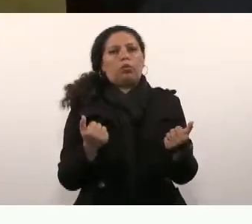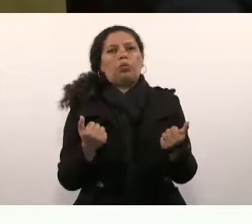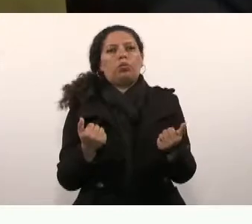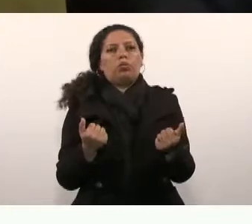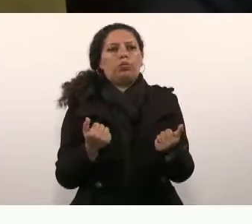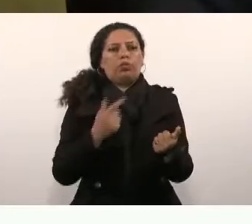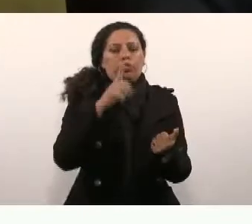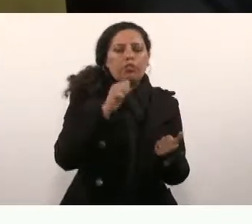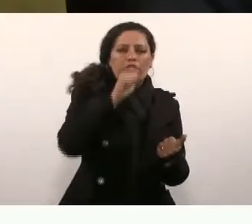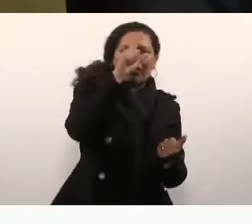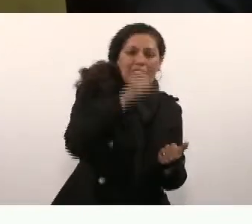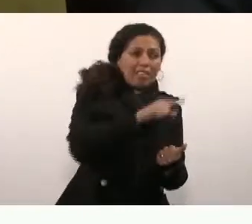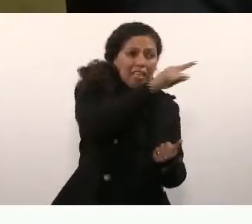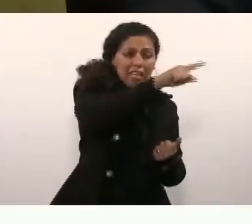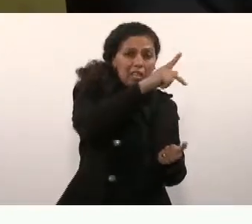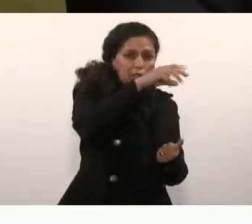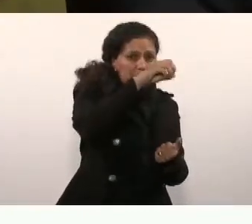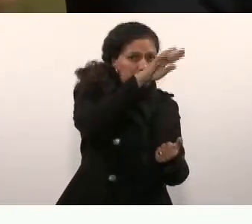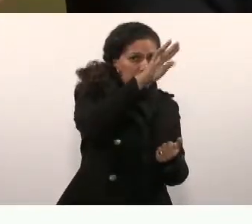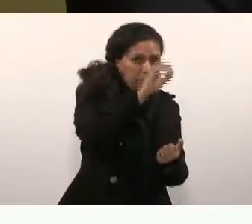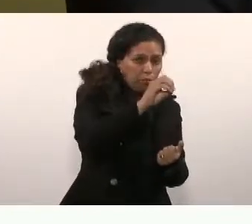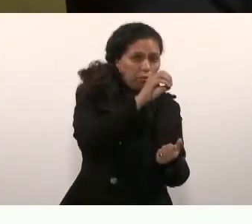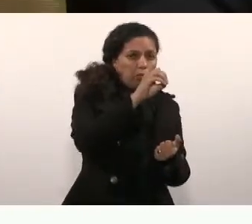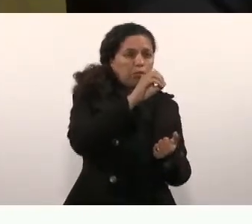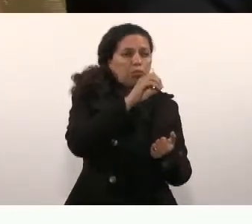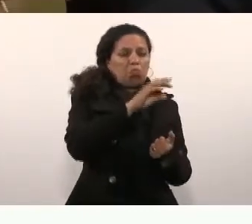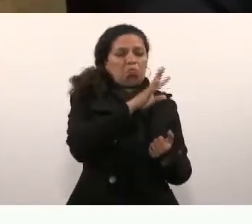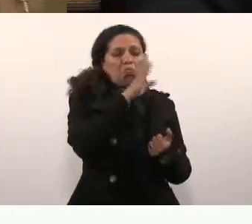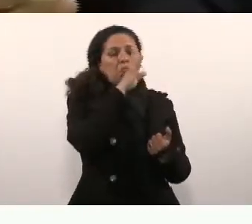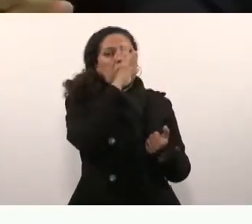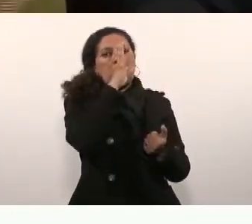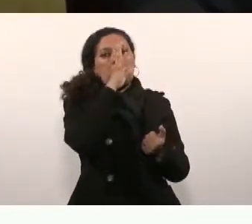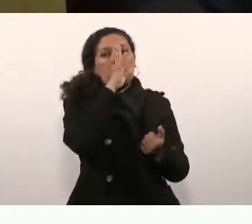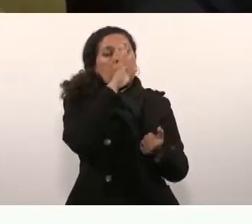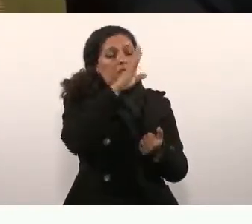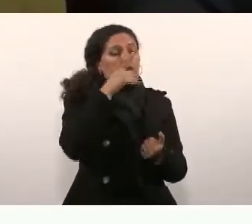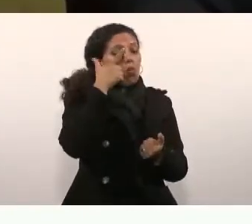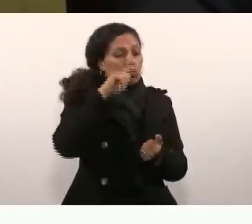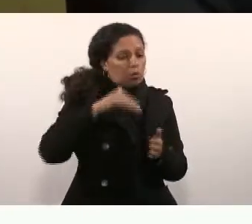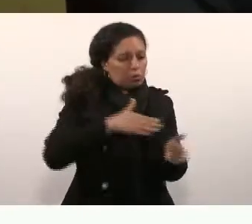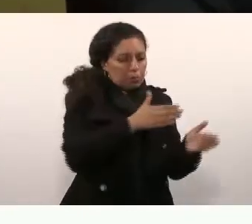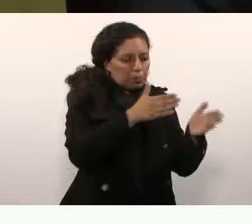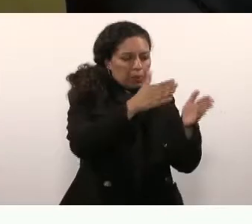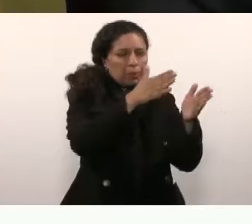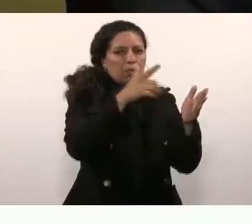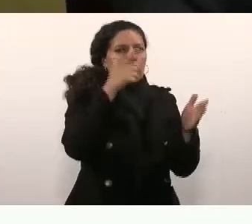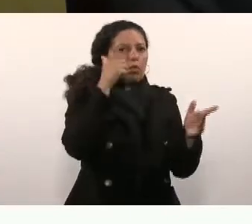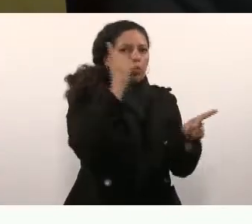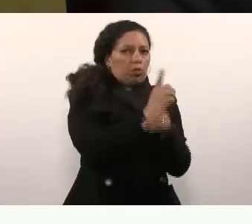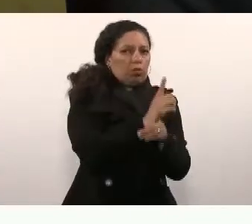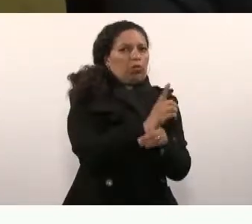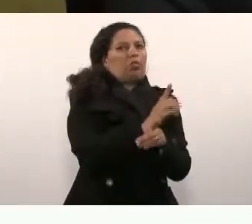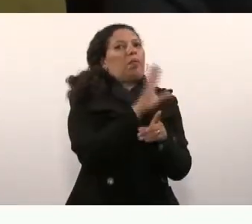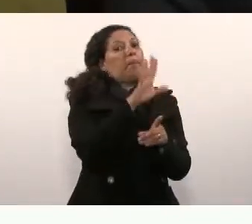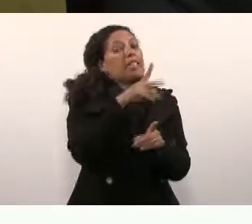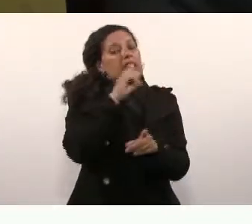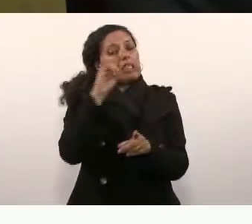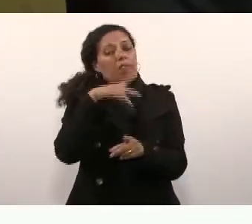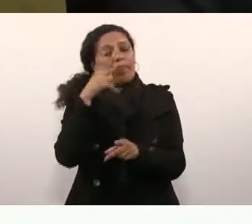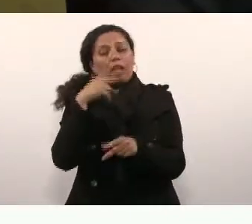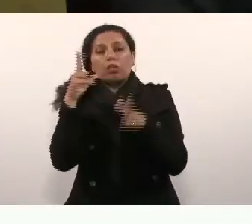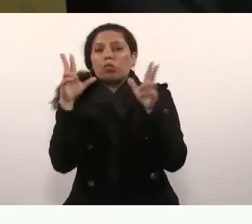de gás, é algo extraordinário, e conseguiu-se tomar um rumo. Mas no que toca a essa